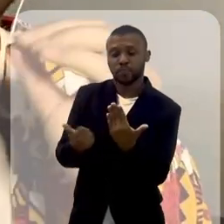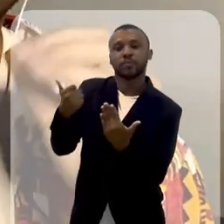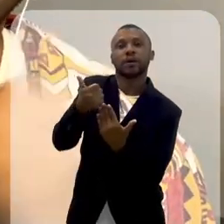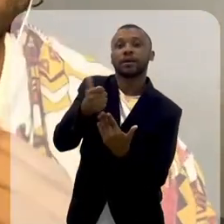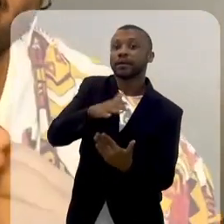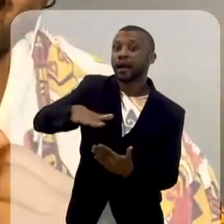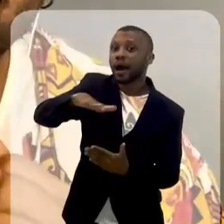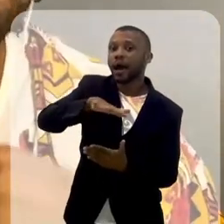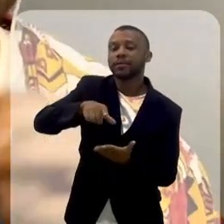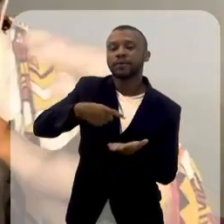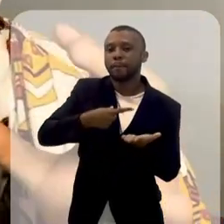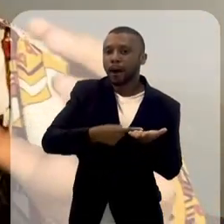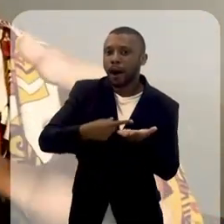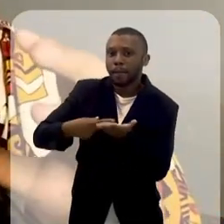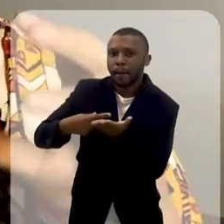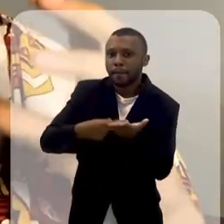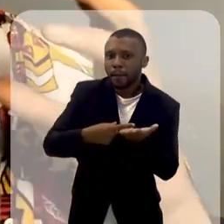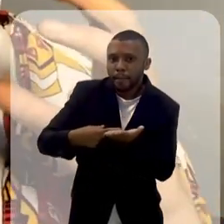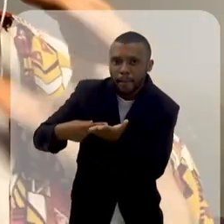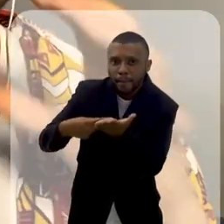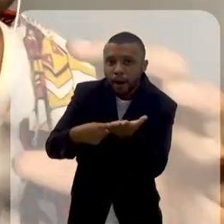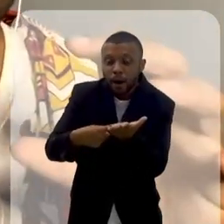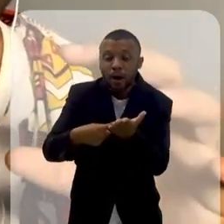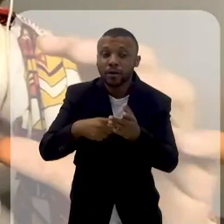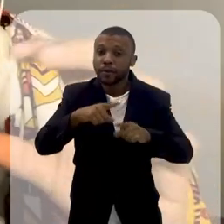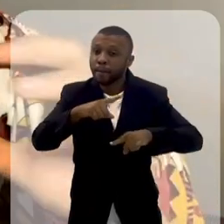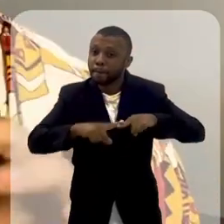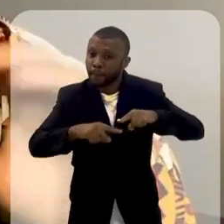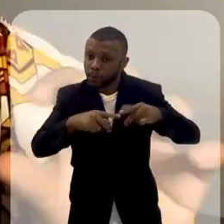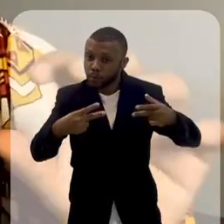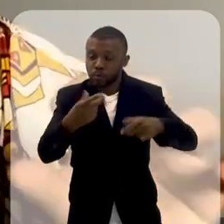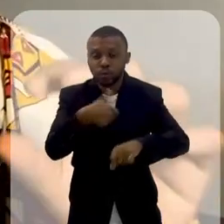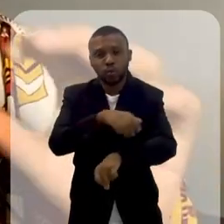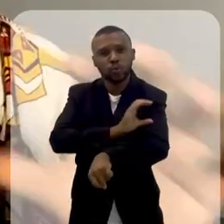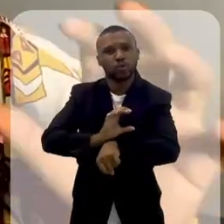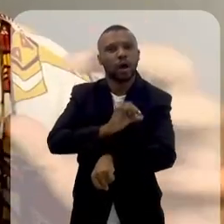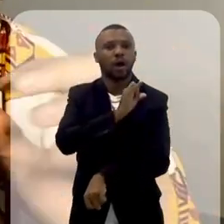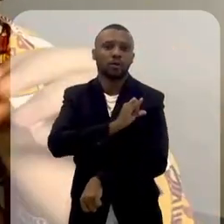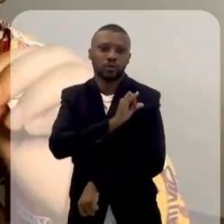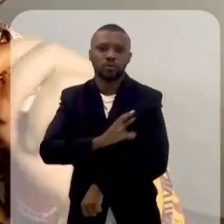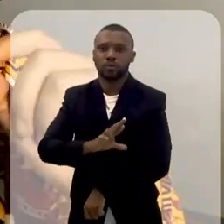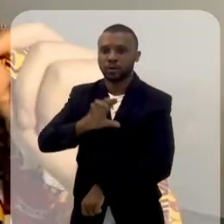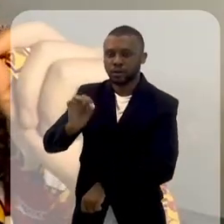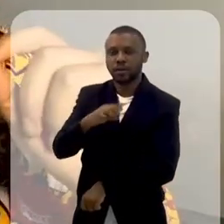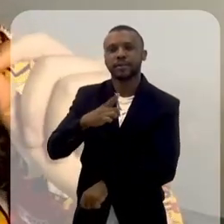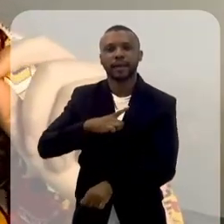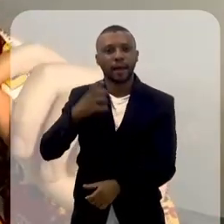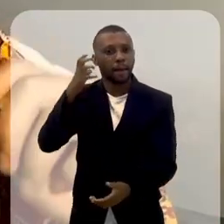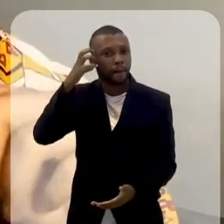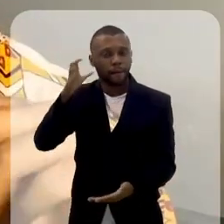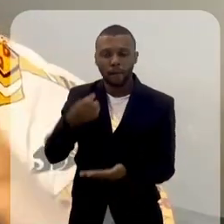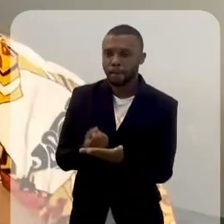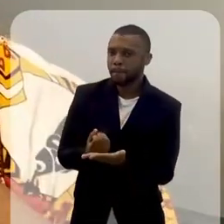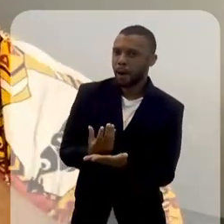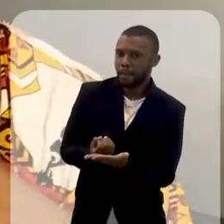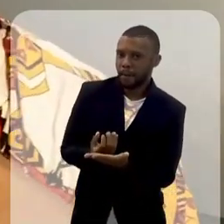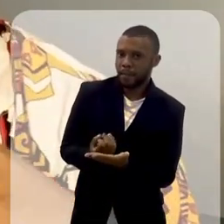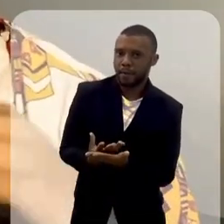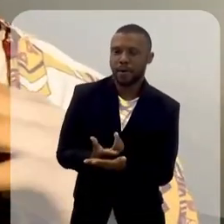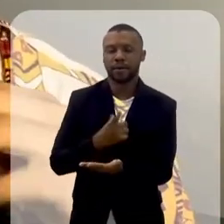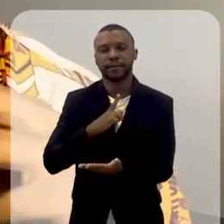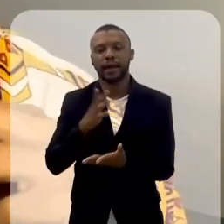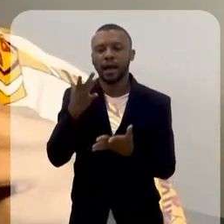preta pioneira nesse lugar de articulação entre produtos culturais no Rio de Janeiro. Então a gente